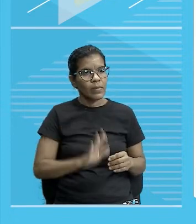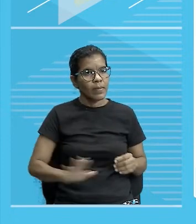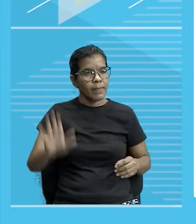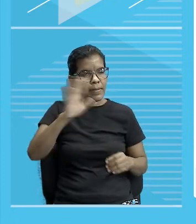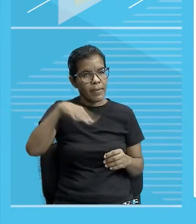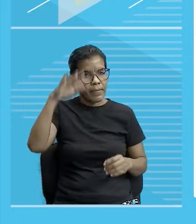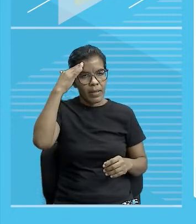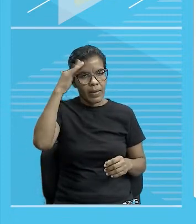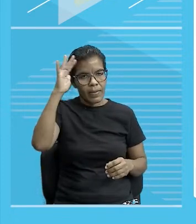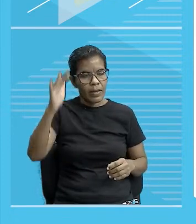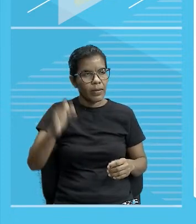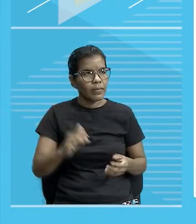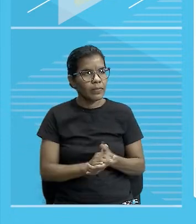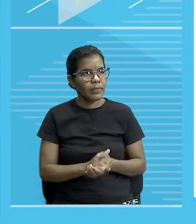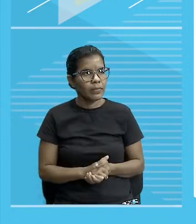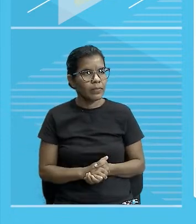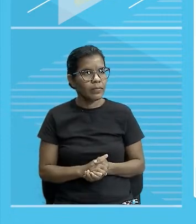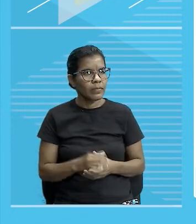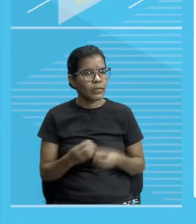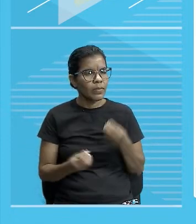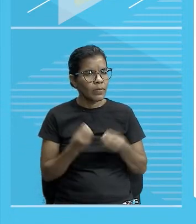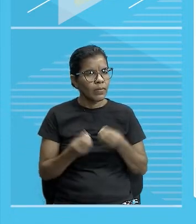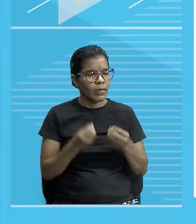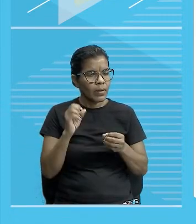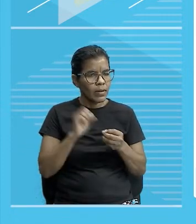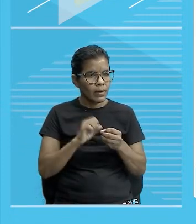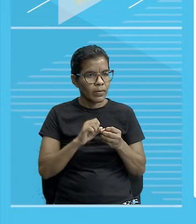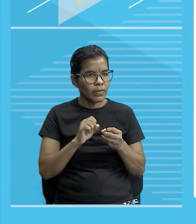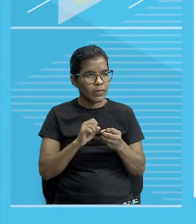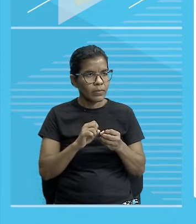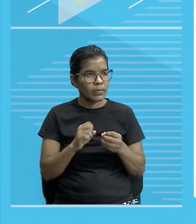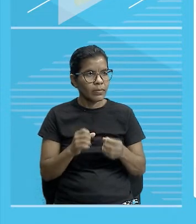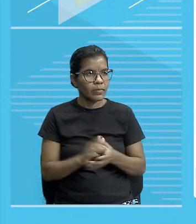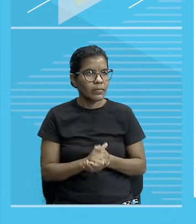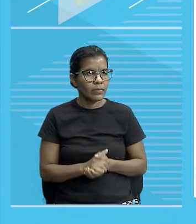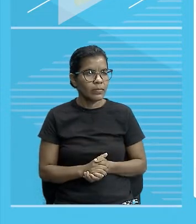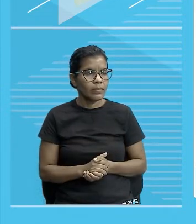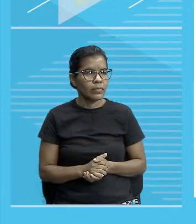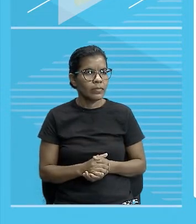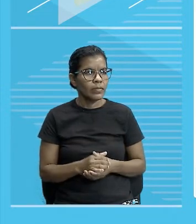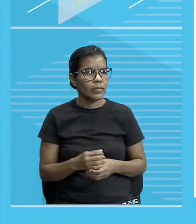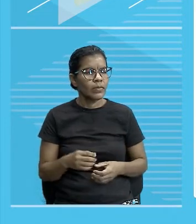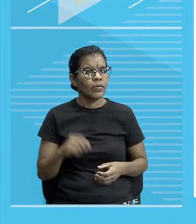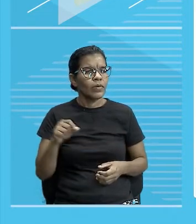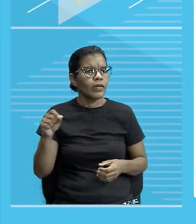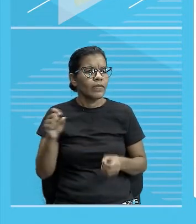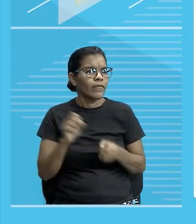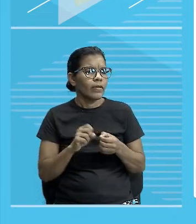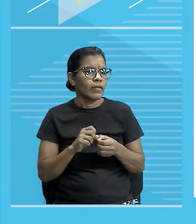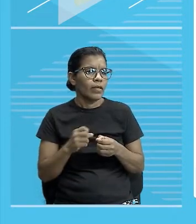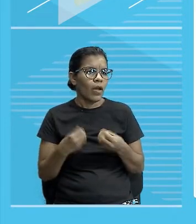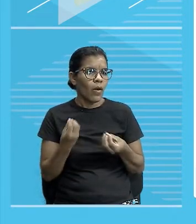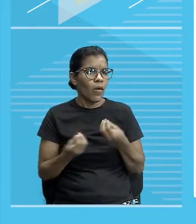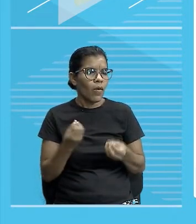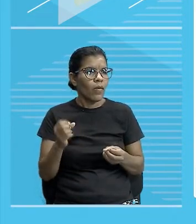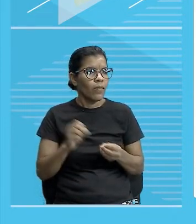vocês através de um mapa mental como é que é feito lembra das perguntas o que fazer como fazer quando